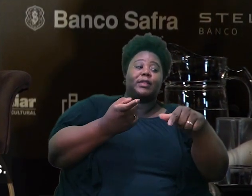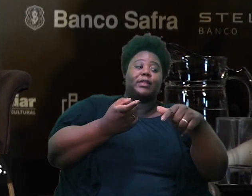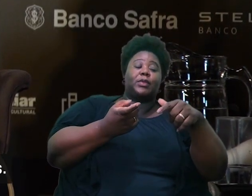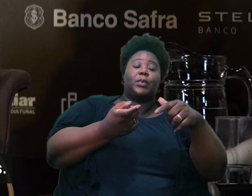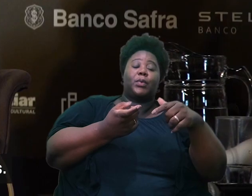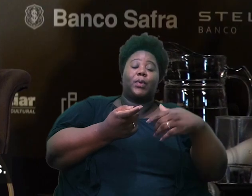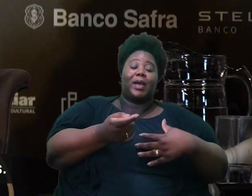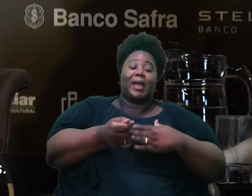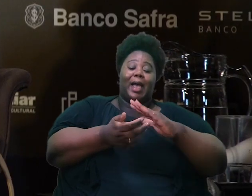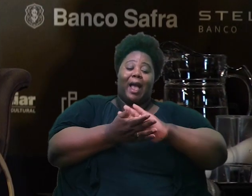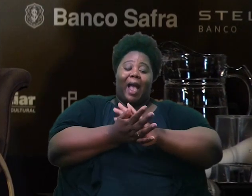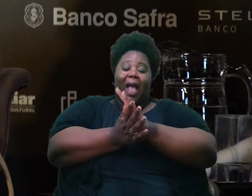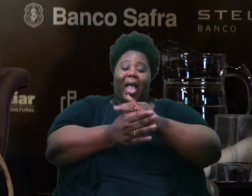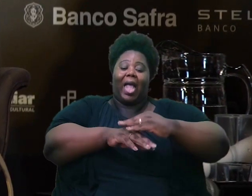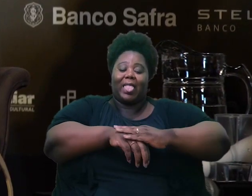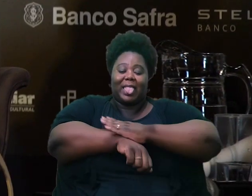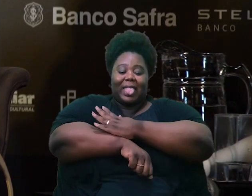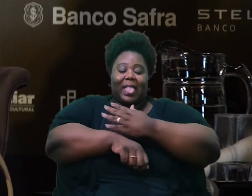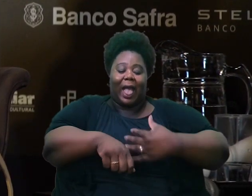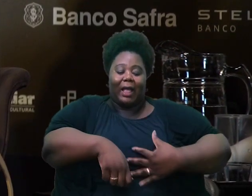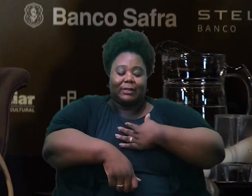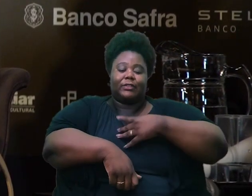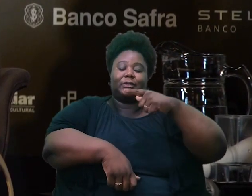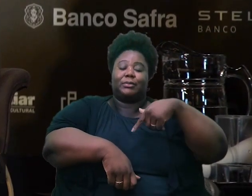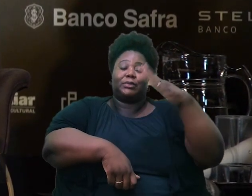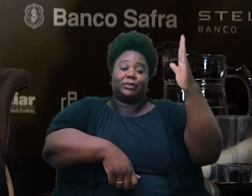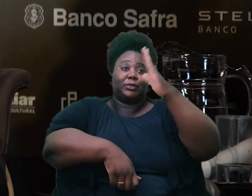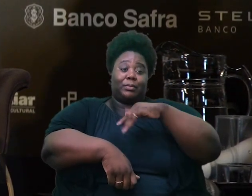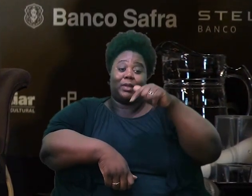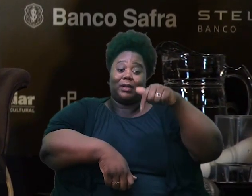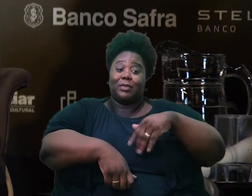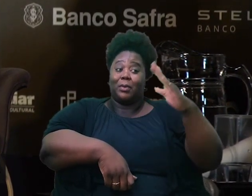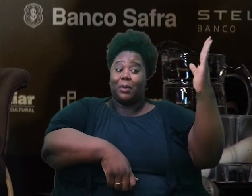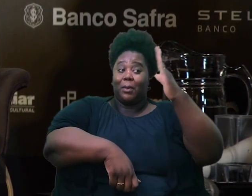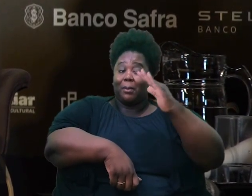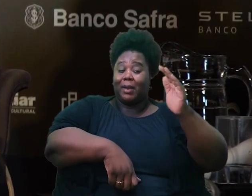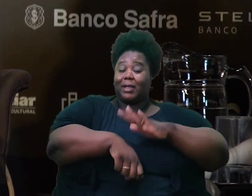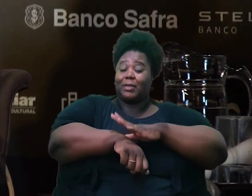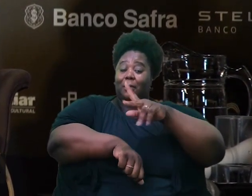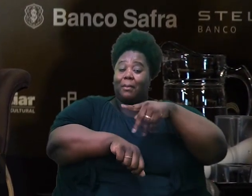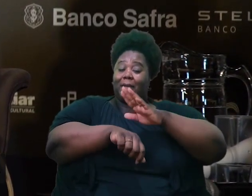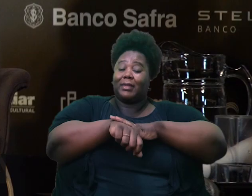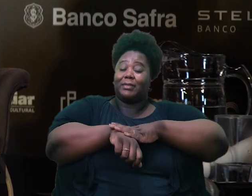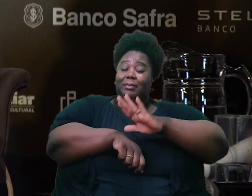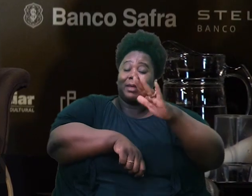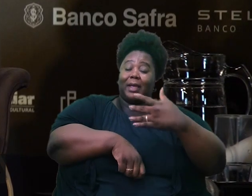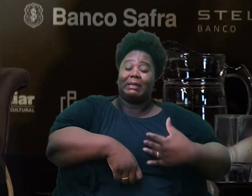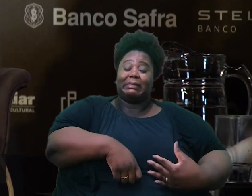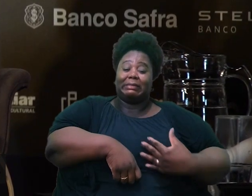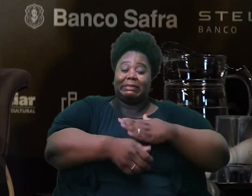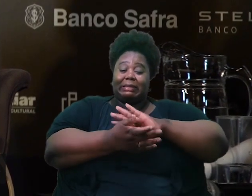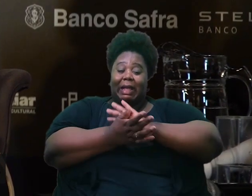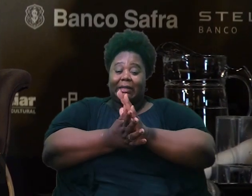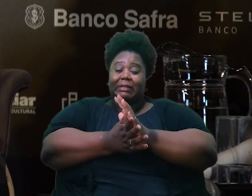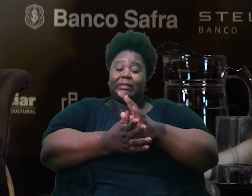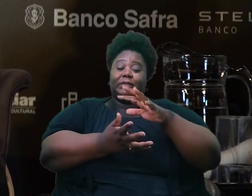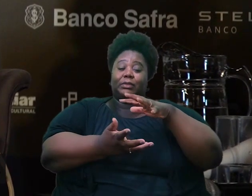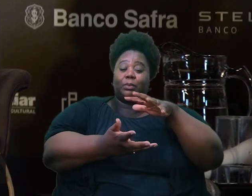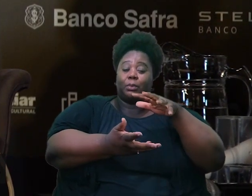país. Eu costumo dizer que o Brasil é o país mais racista do